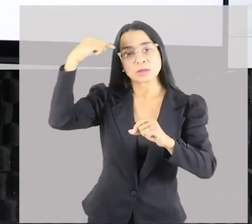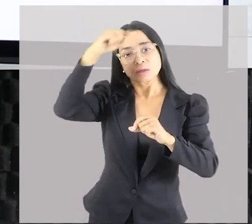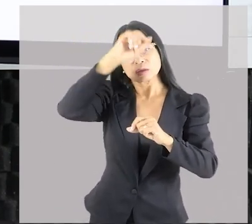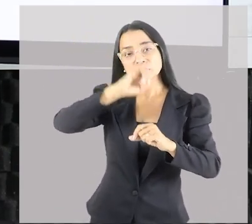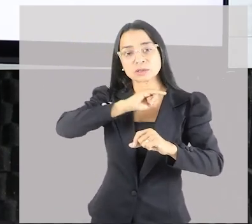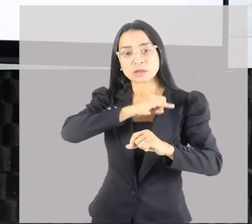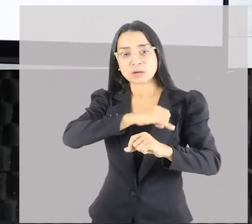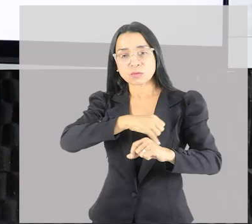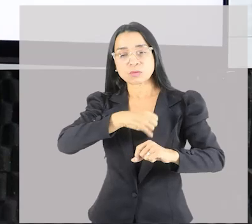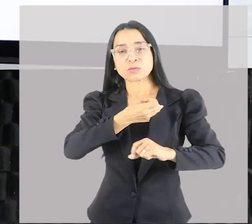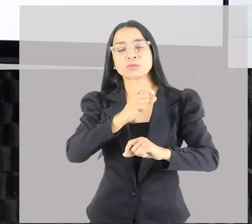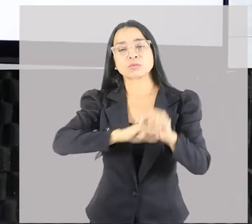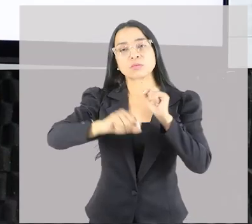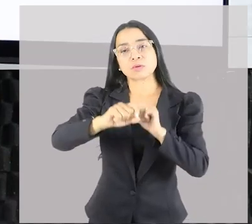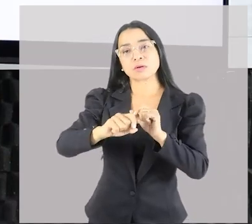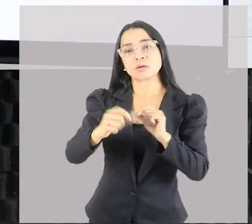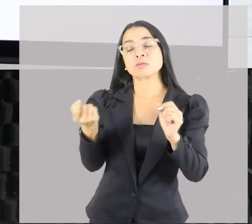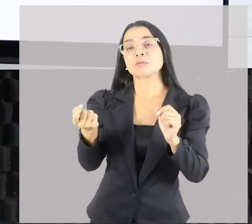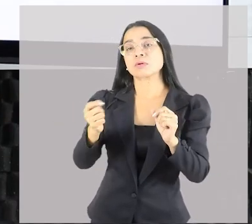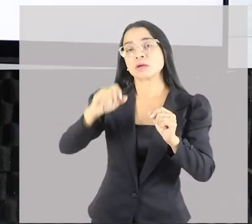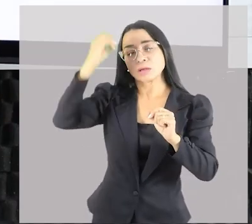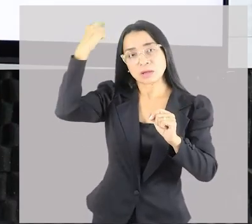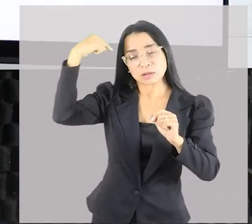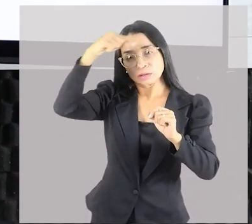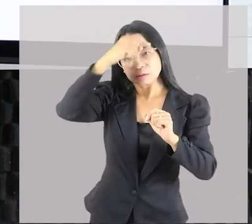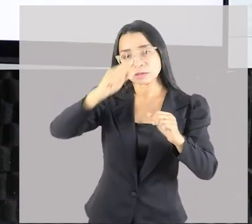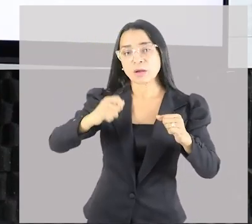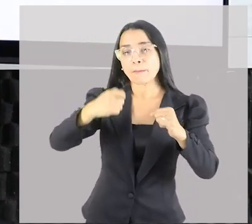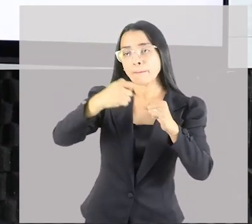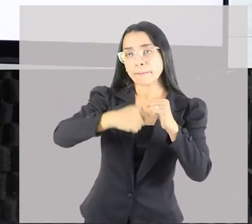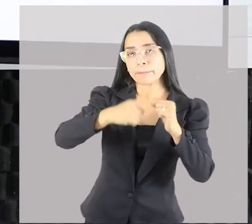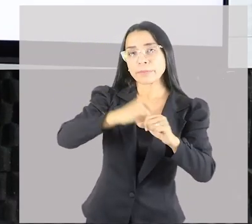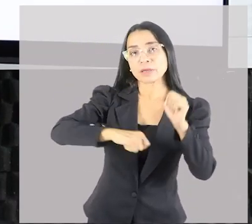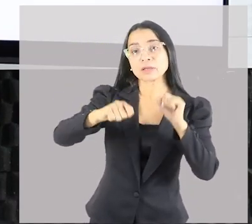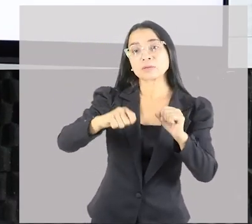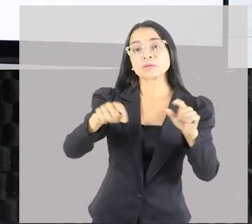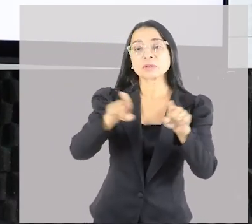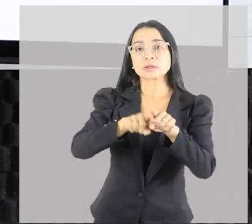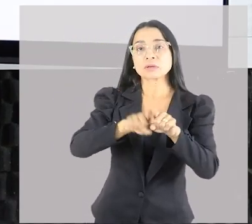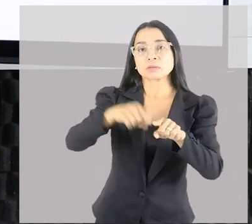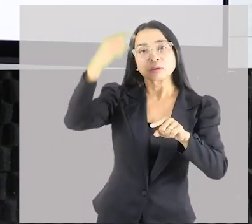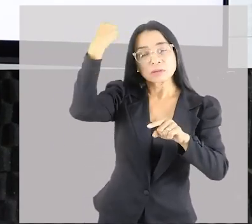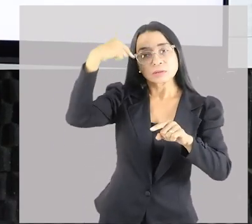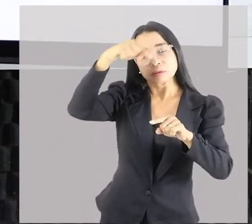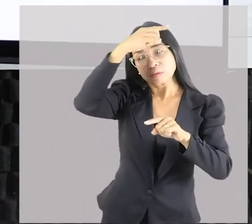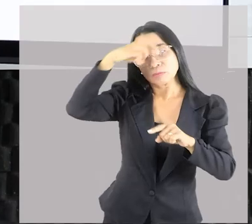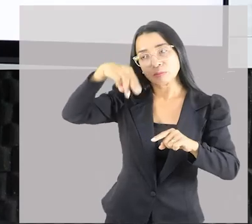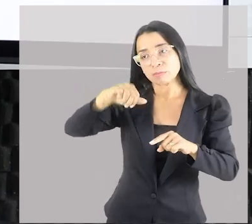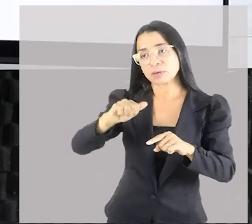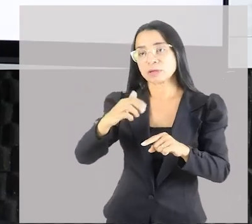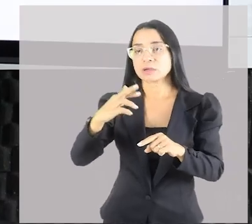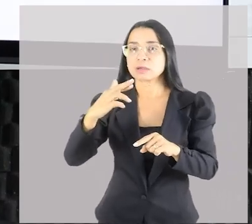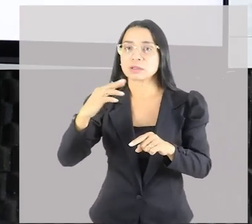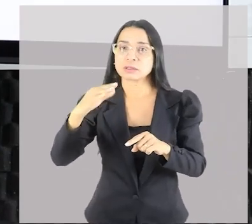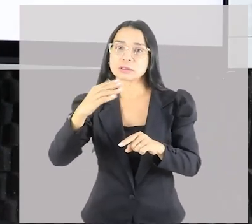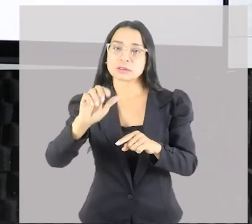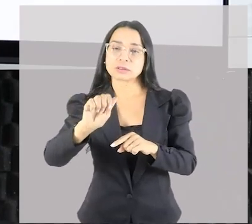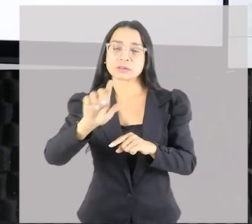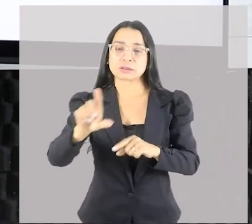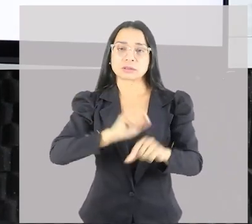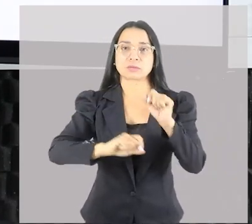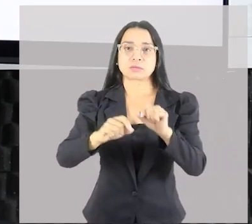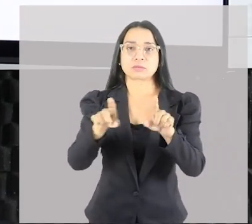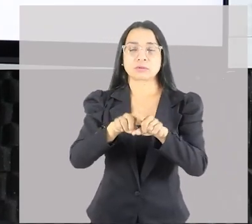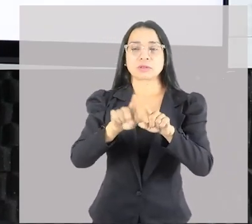casa, São Marçal, já explicar para vocês. Ou seja, ele tem uma cerimônia específica relacionada a esses santos. Só